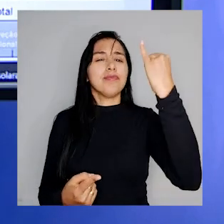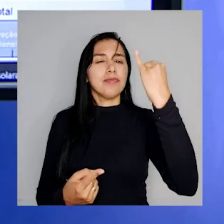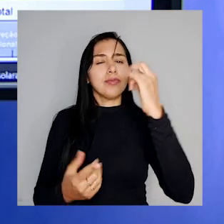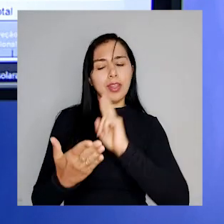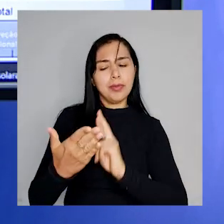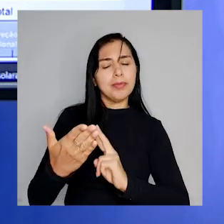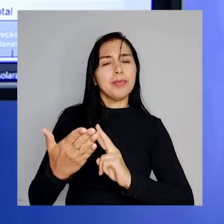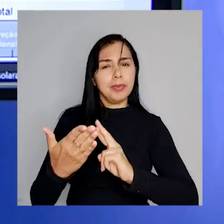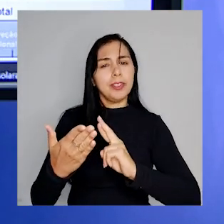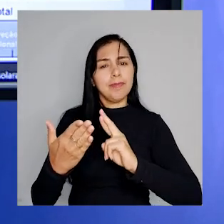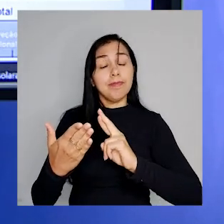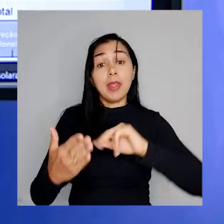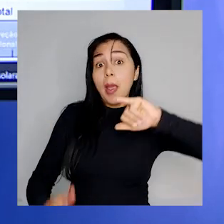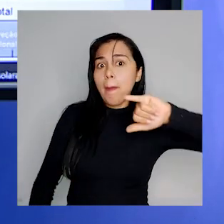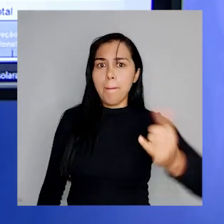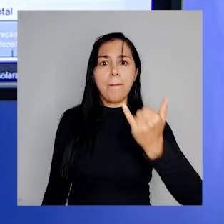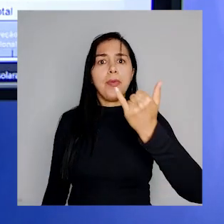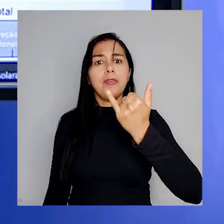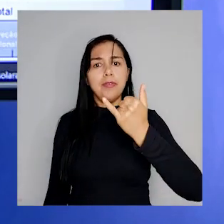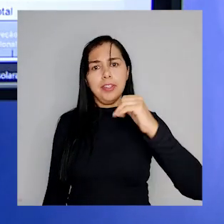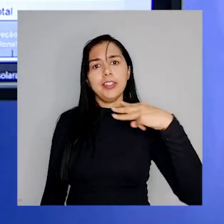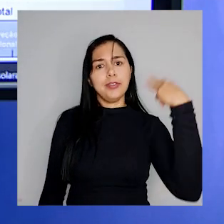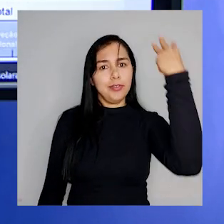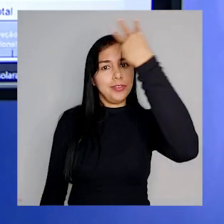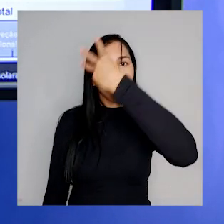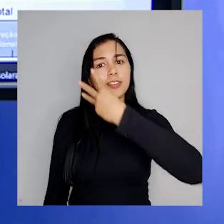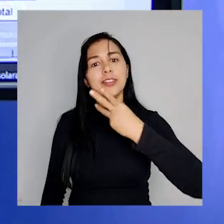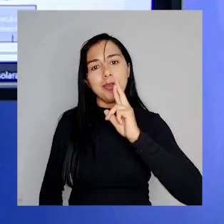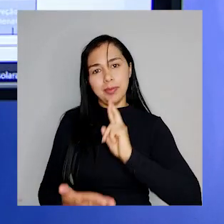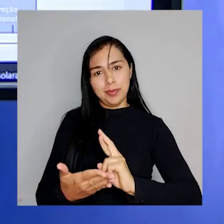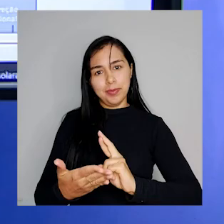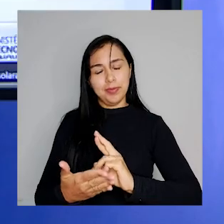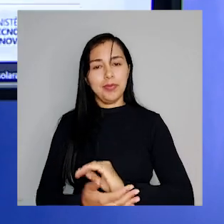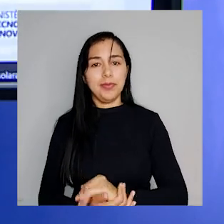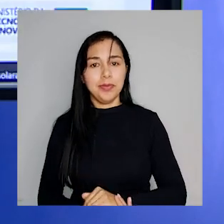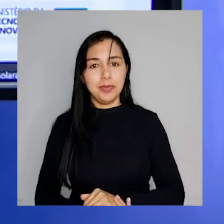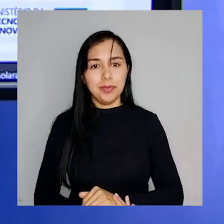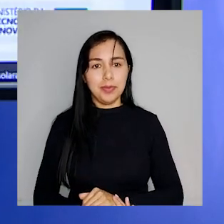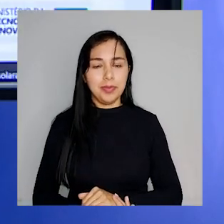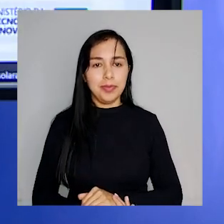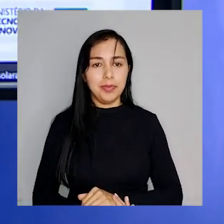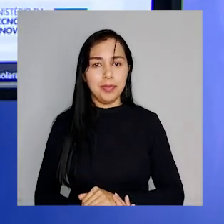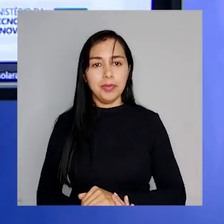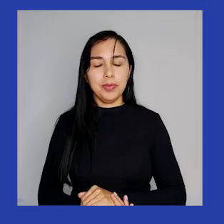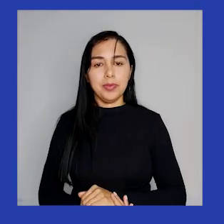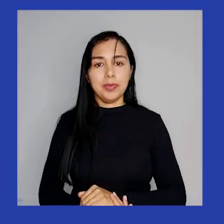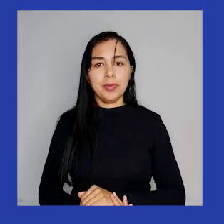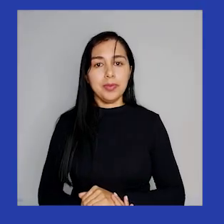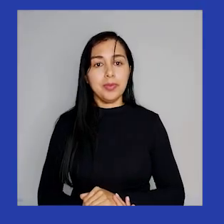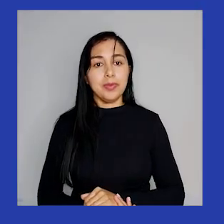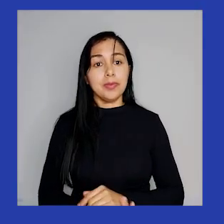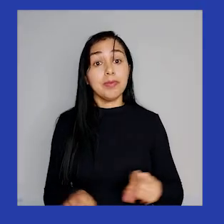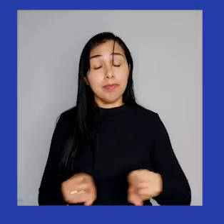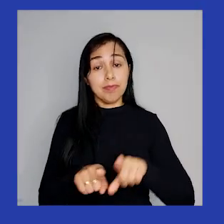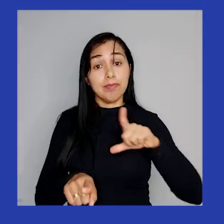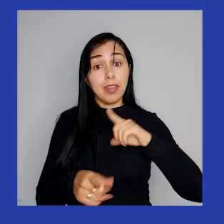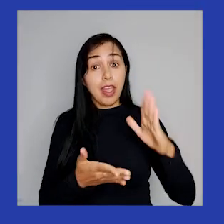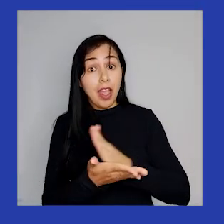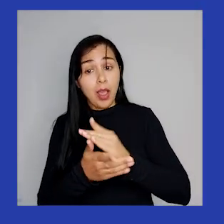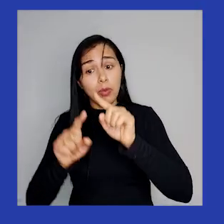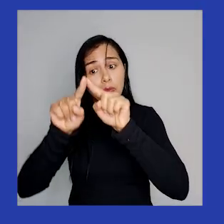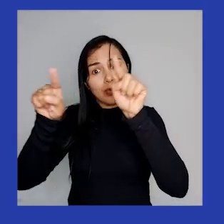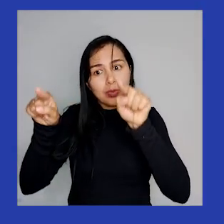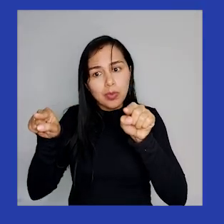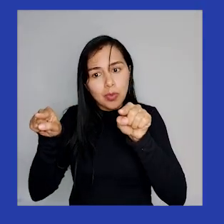é interessante que você aproveite bem esse tempo, ok? E aqui tem alguns quadradinhos que falam sobre